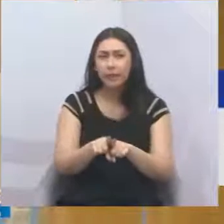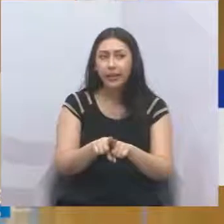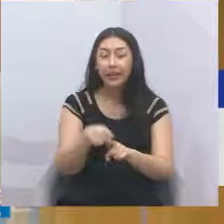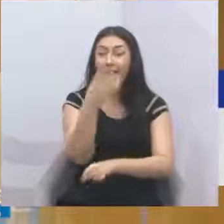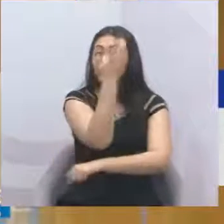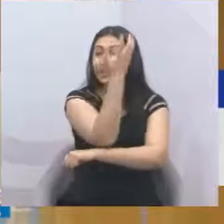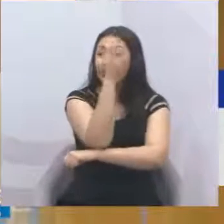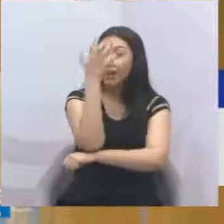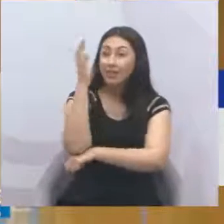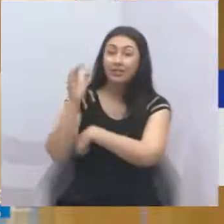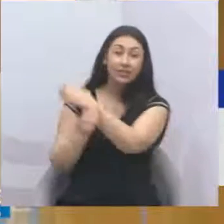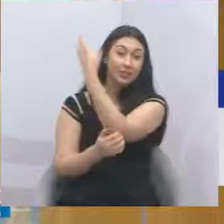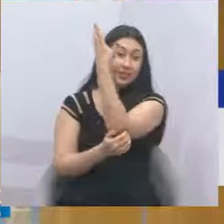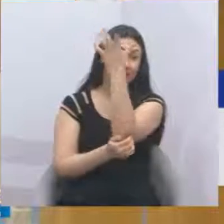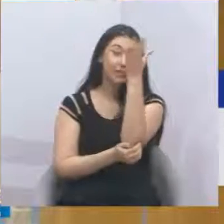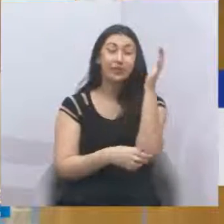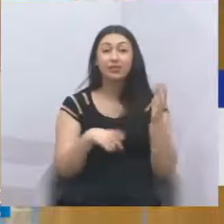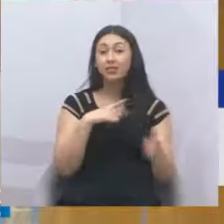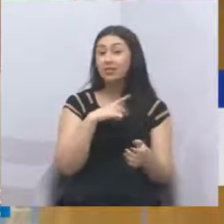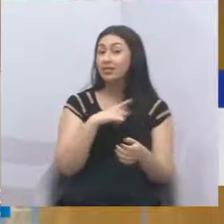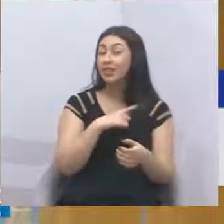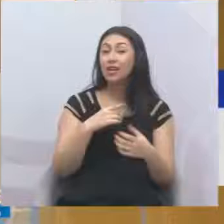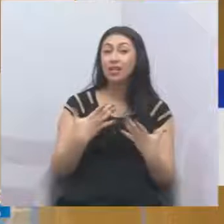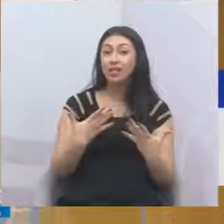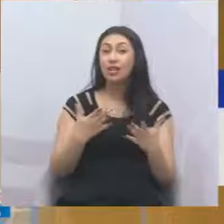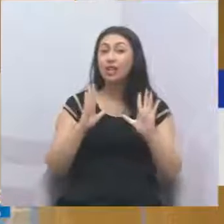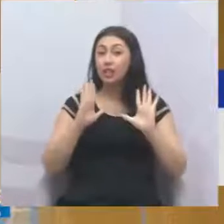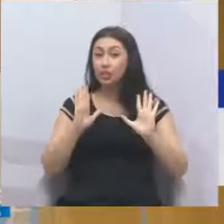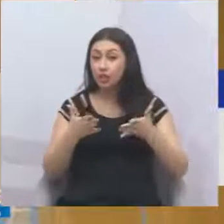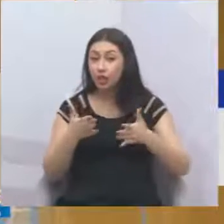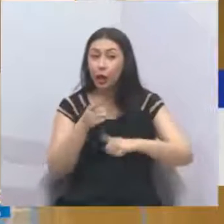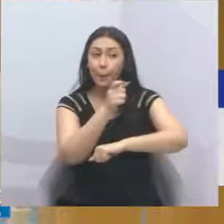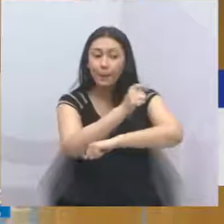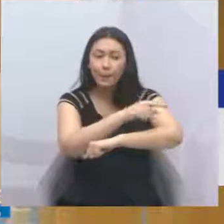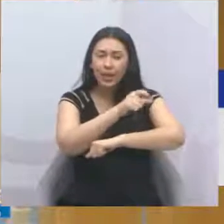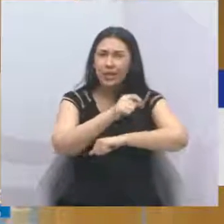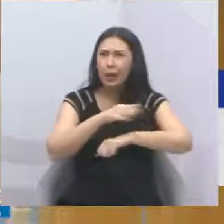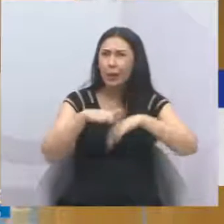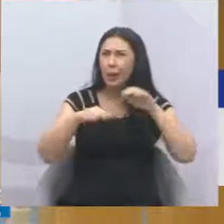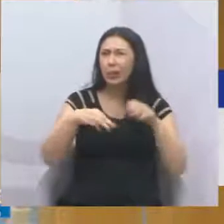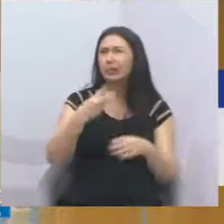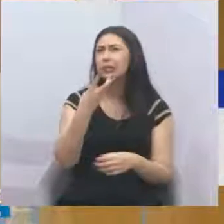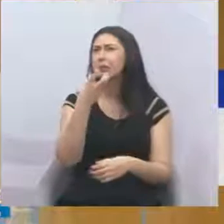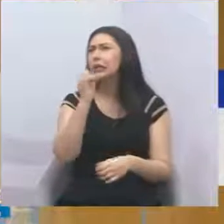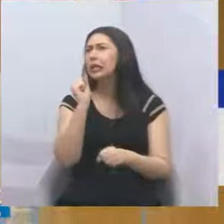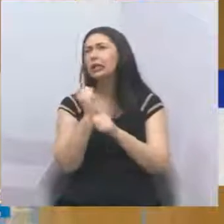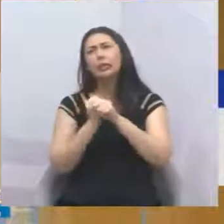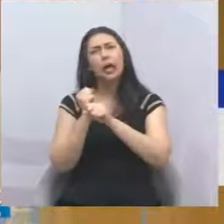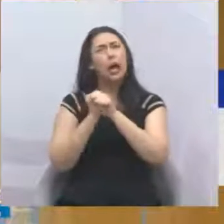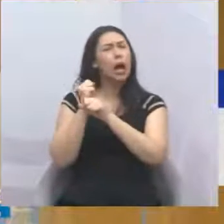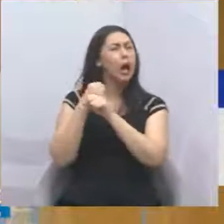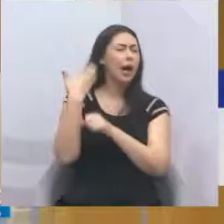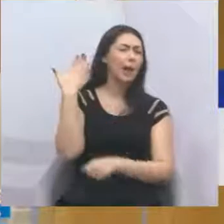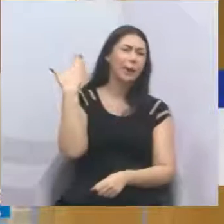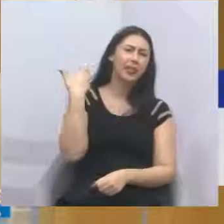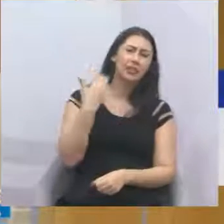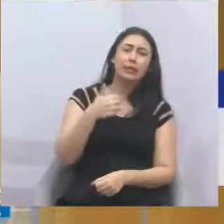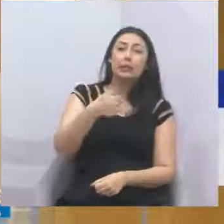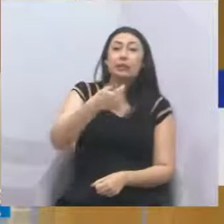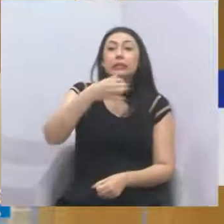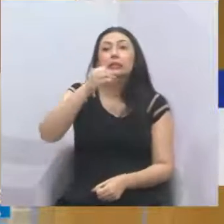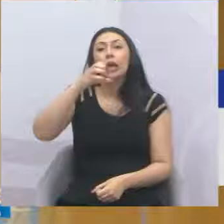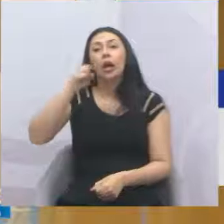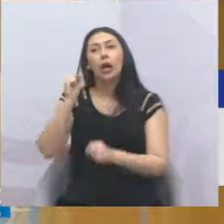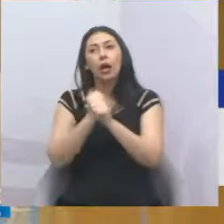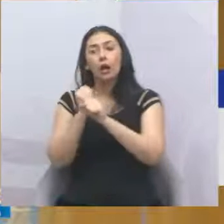das árvores que nós temos na cidade, que foram plantadas talvez há 30, 50, 70, 100